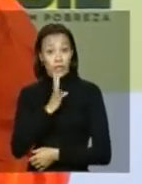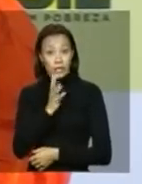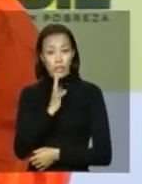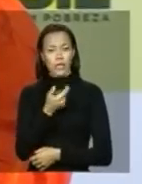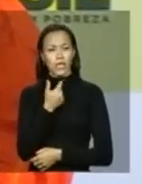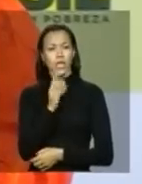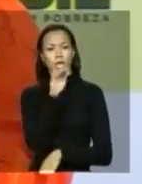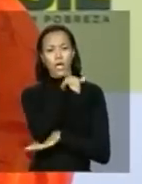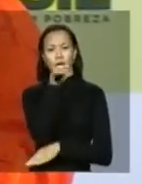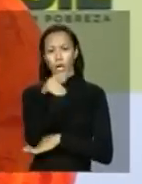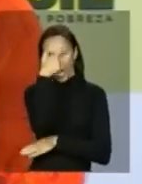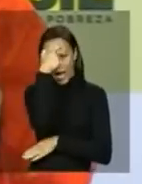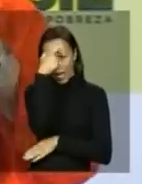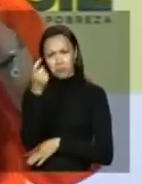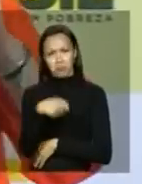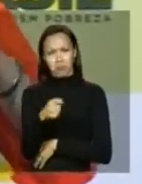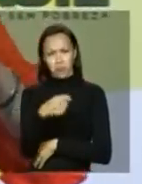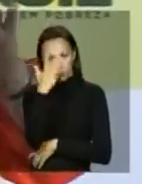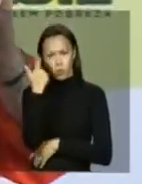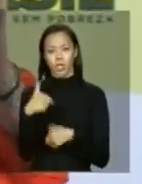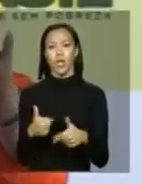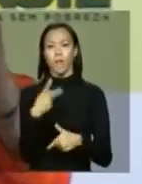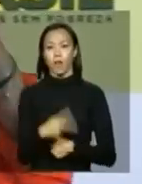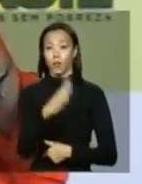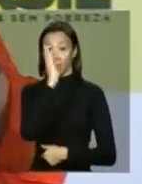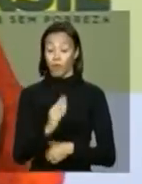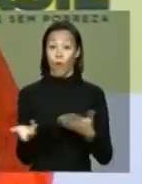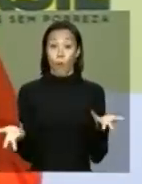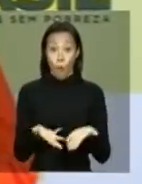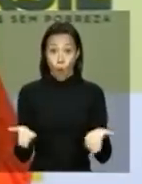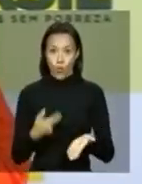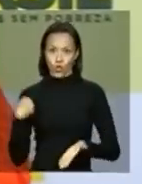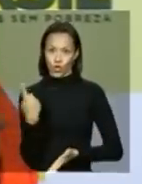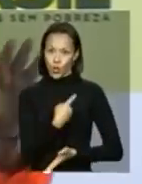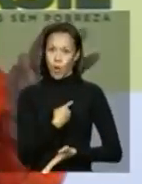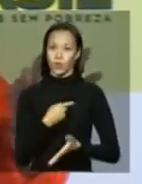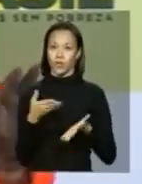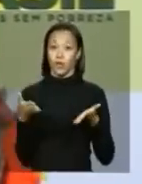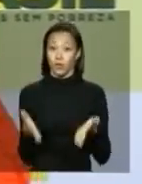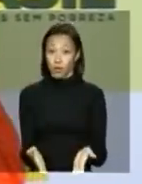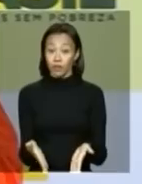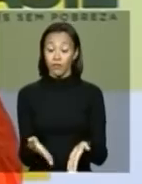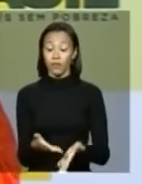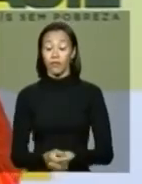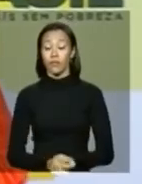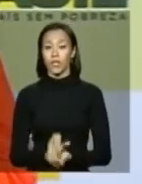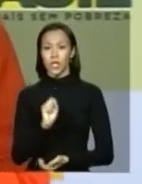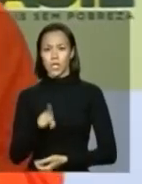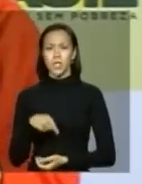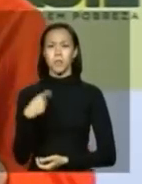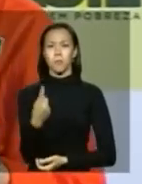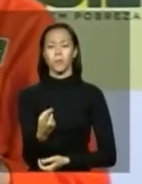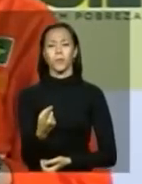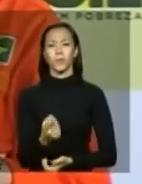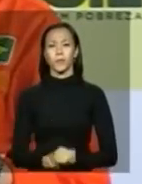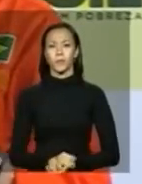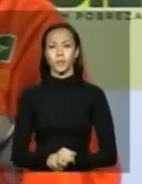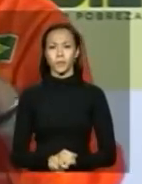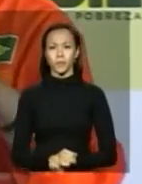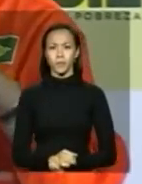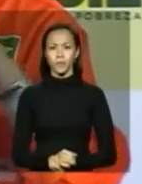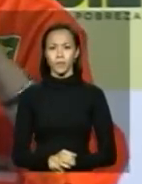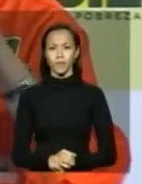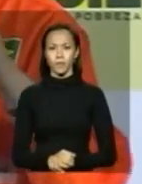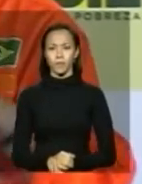trabalhador e da trabalhadora desse país. E nós, hoje, estamos aqui, depois de